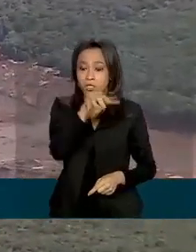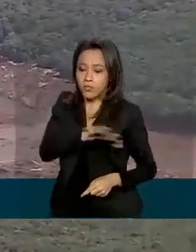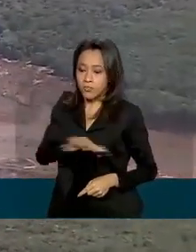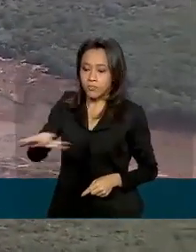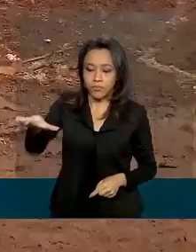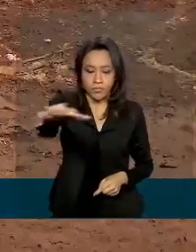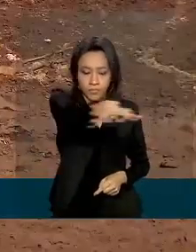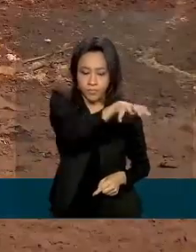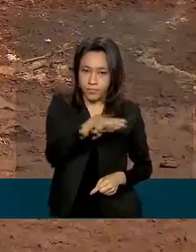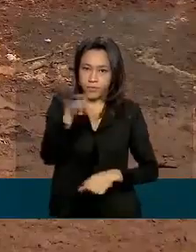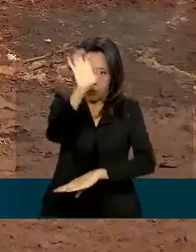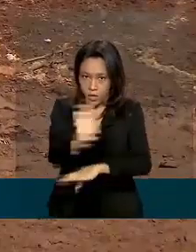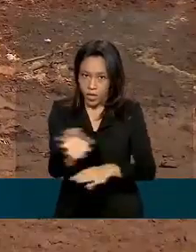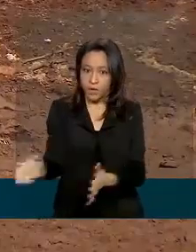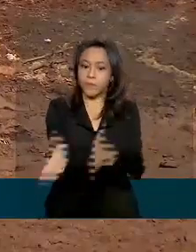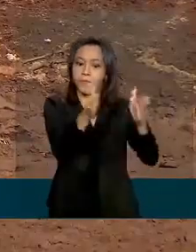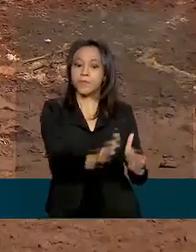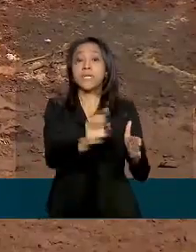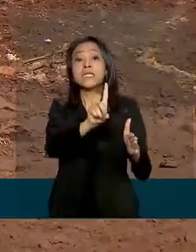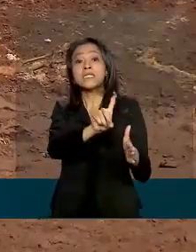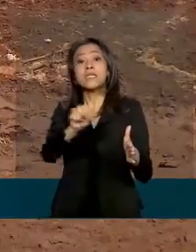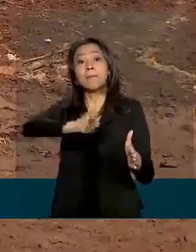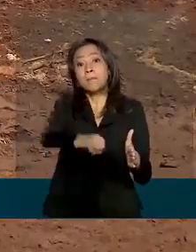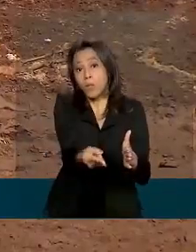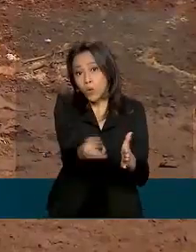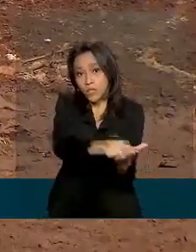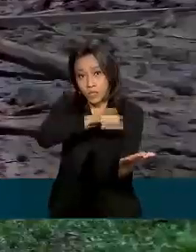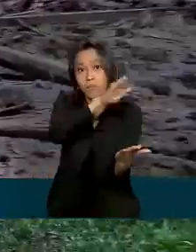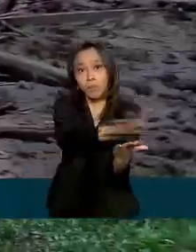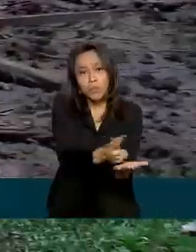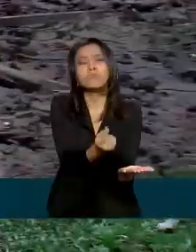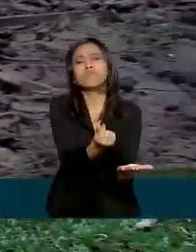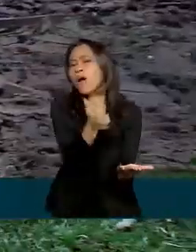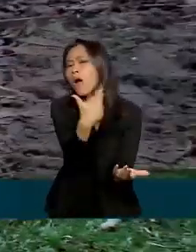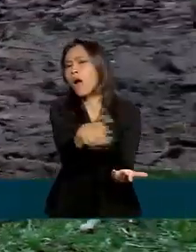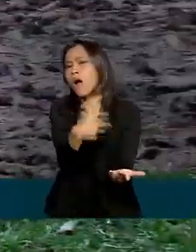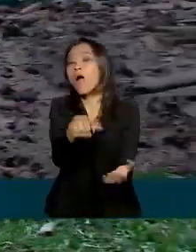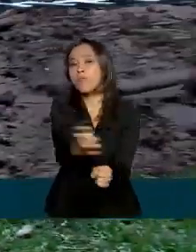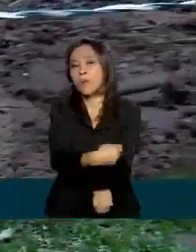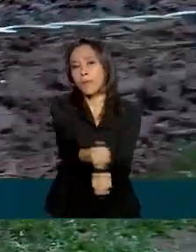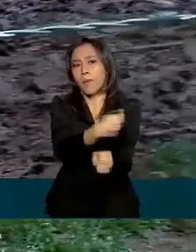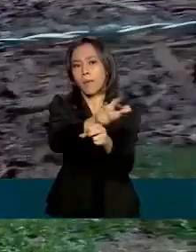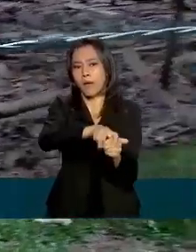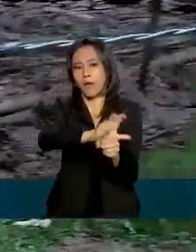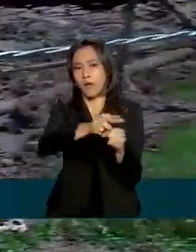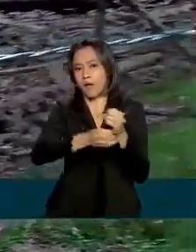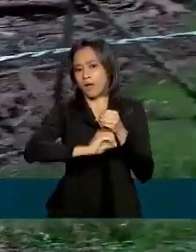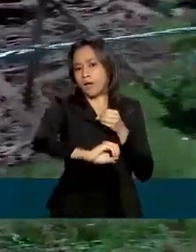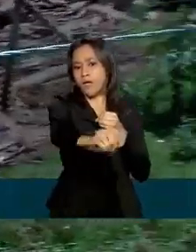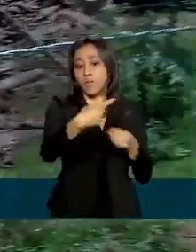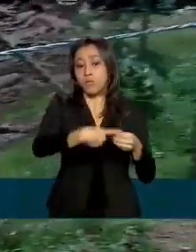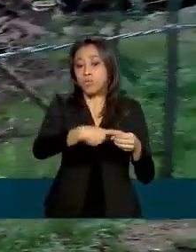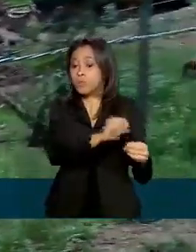no estado. Os outros 100 milhões de reais da multa de Brumadinho vão para as obras de saneamento em municípios a